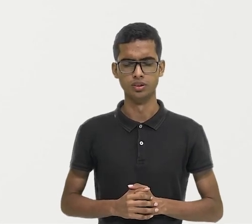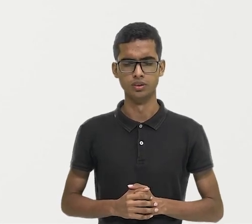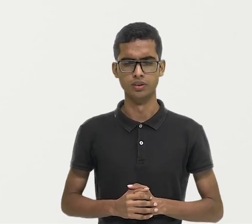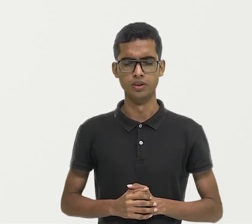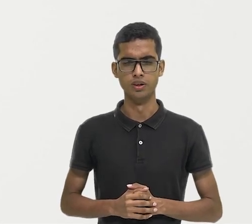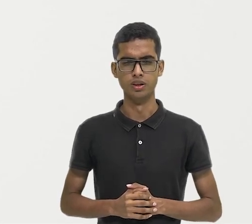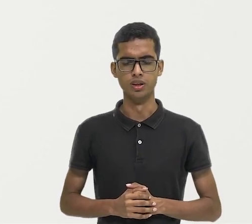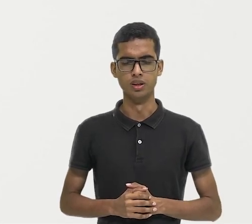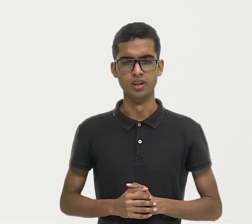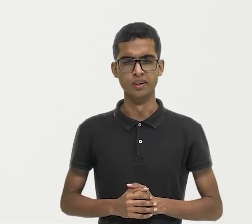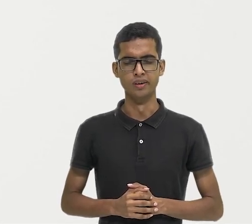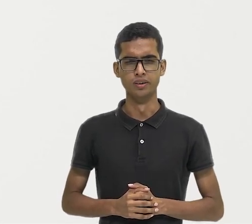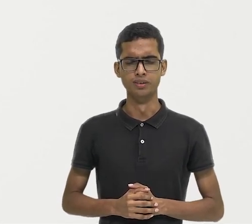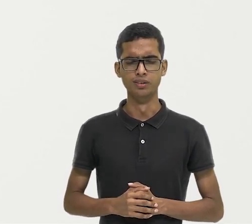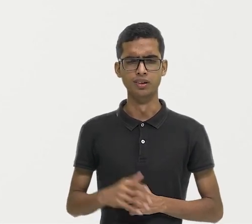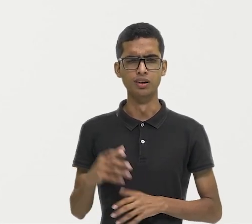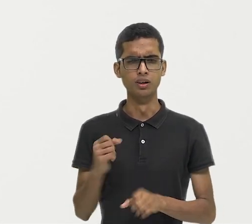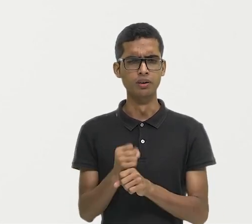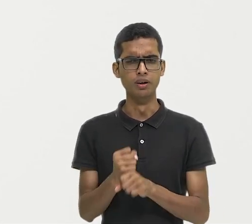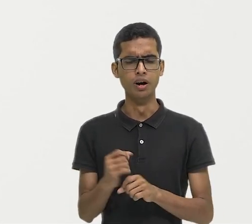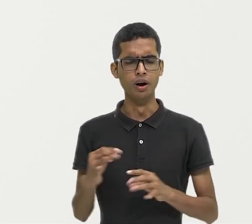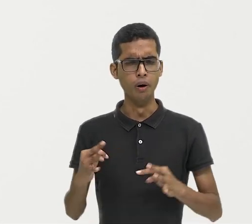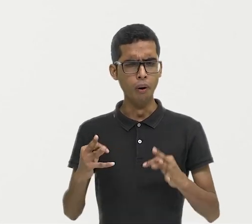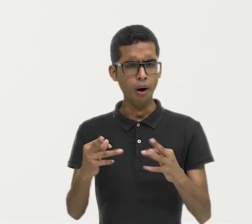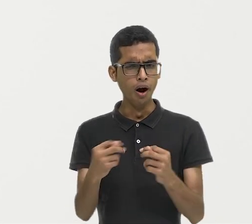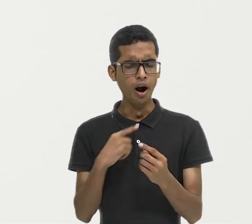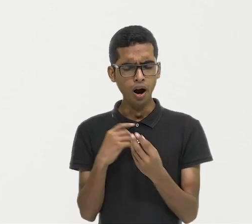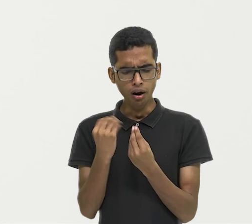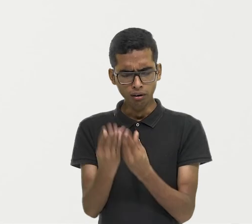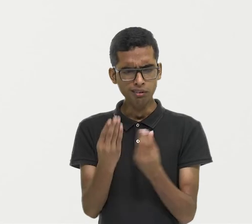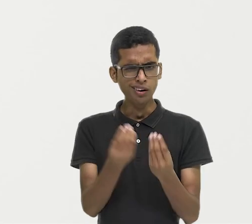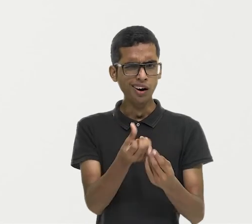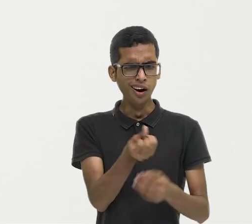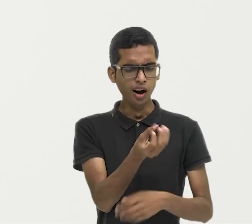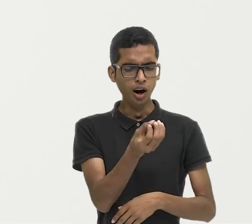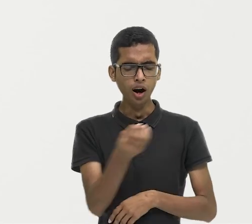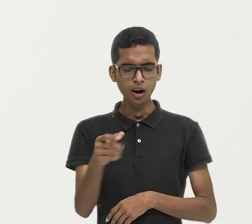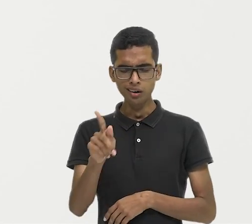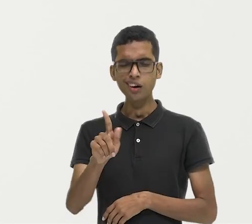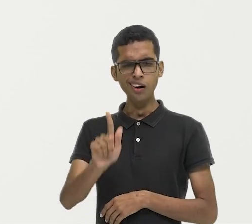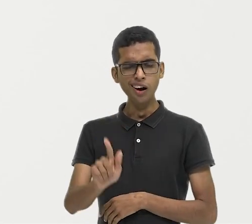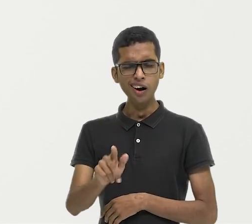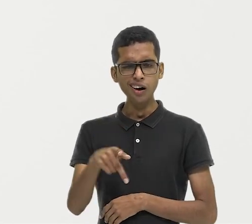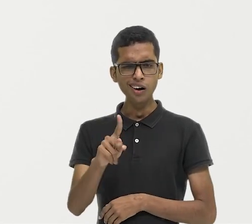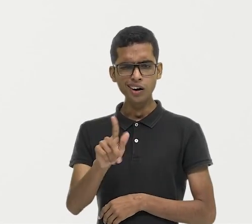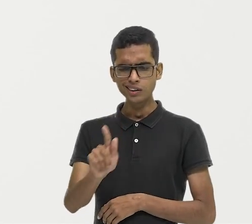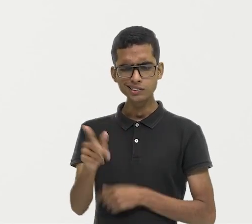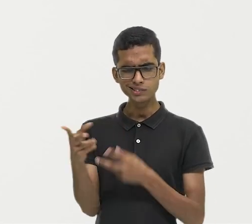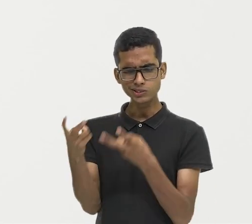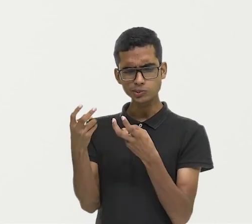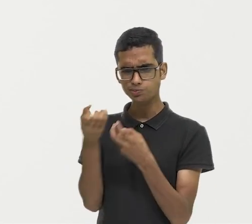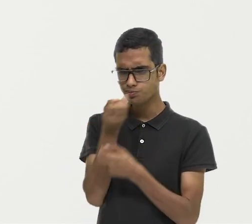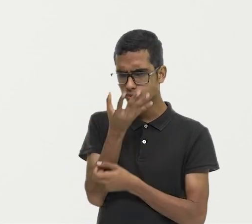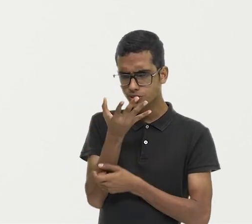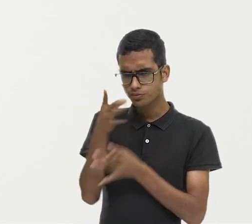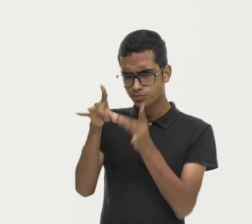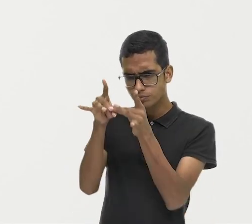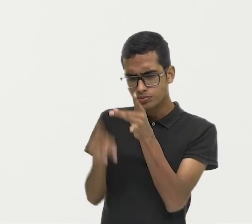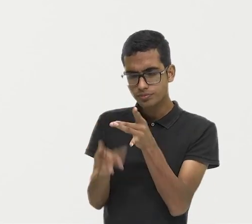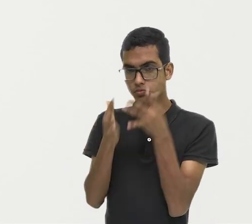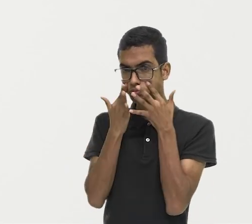Vamos lá. O total de doação foi de 600 quilos. Se você reparar